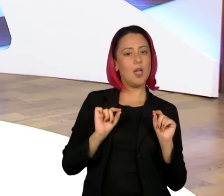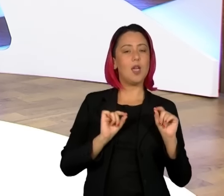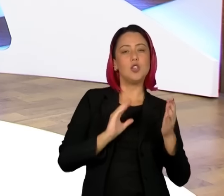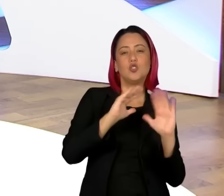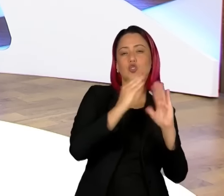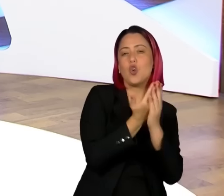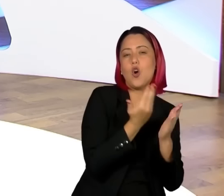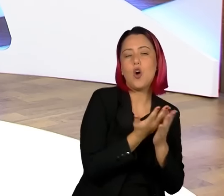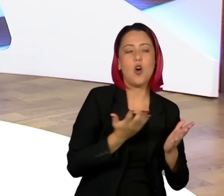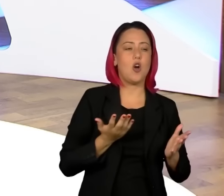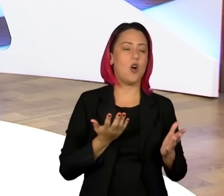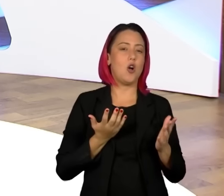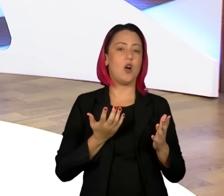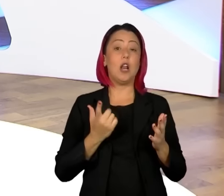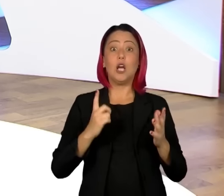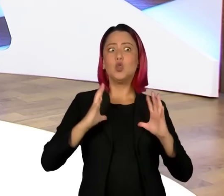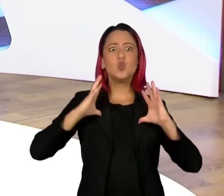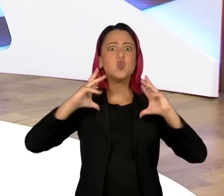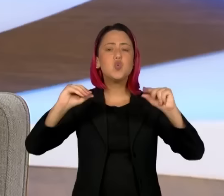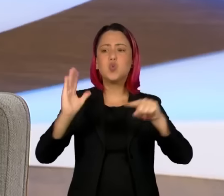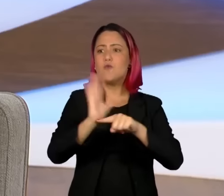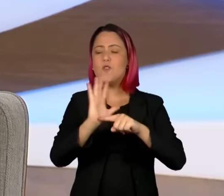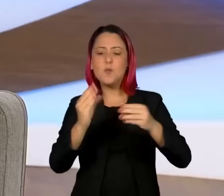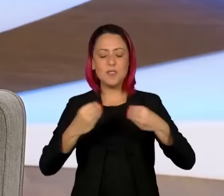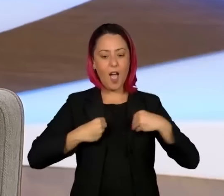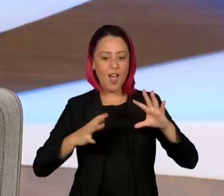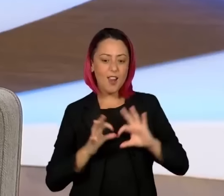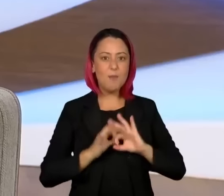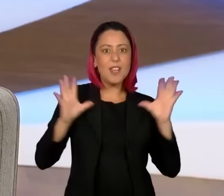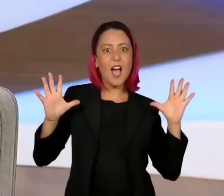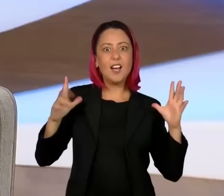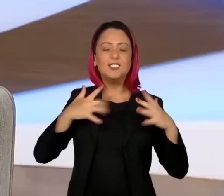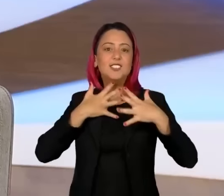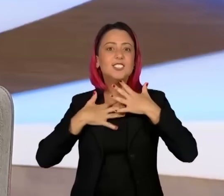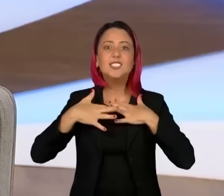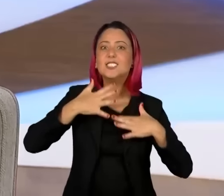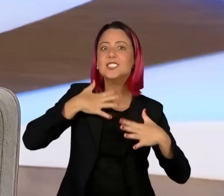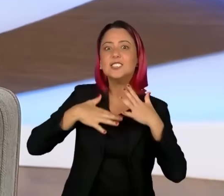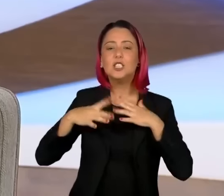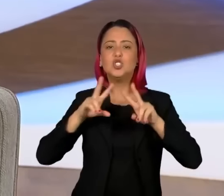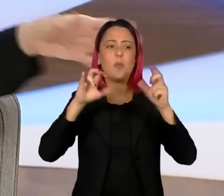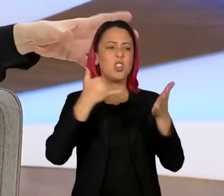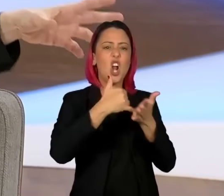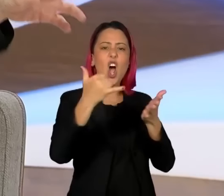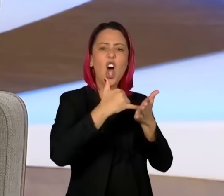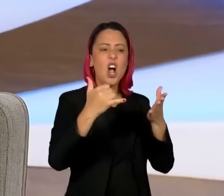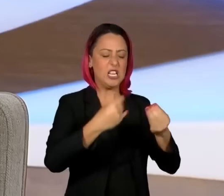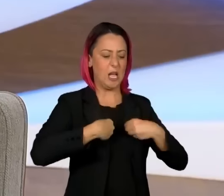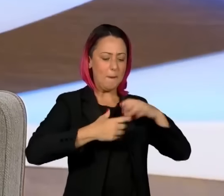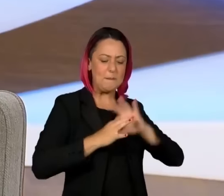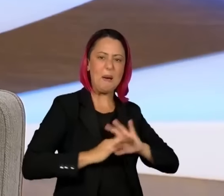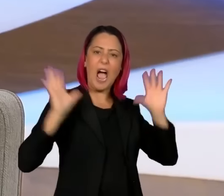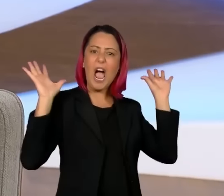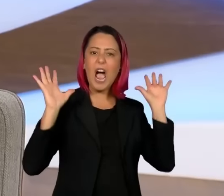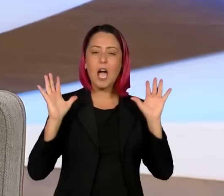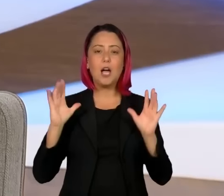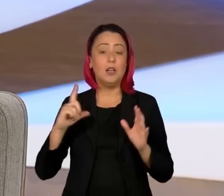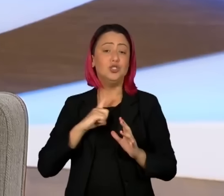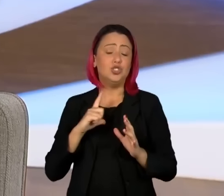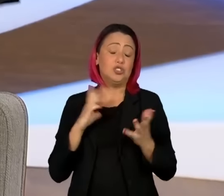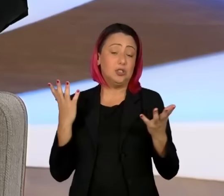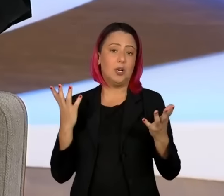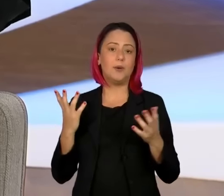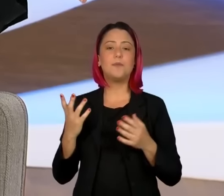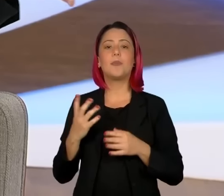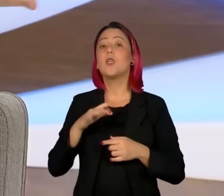os filmes todos eram libertários o negócio do do a droga era libertária n o o o